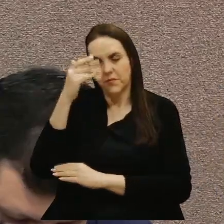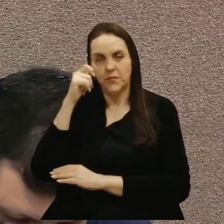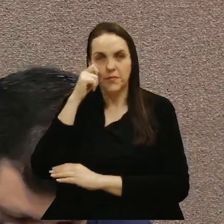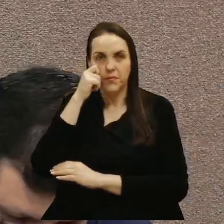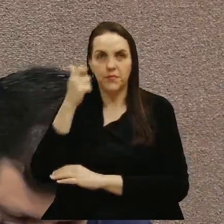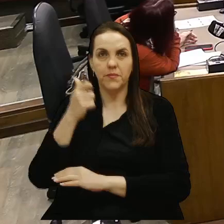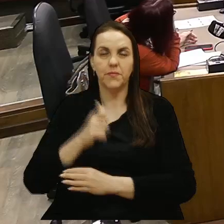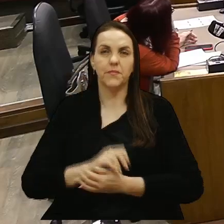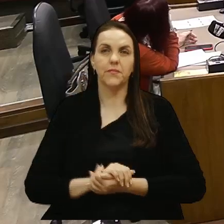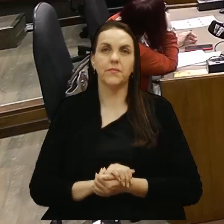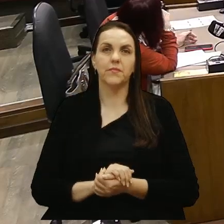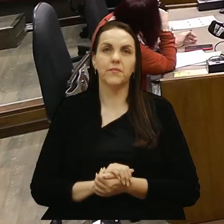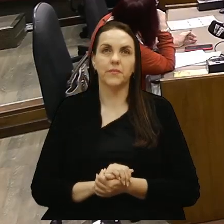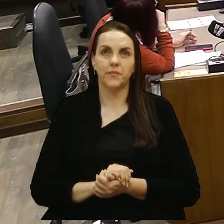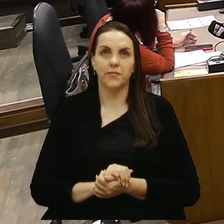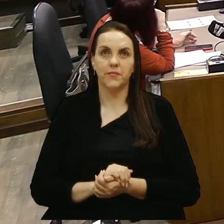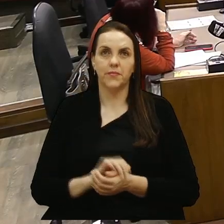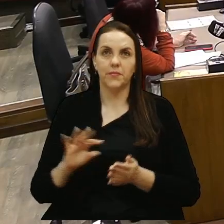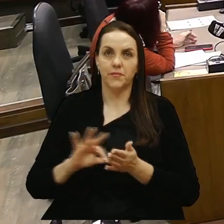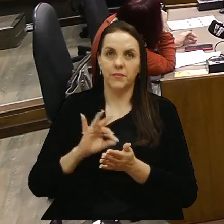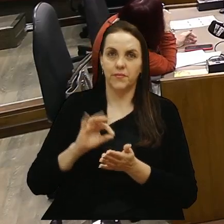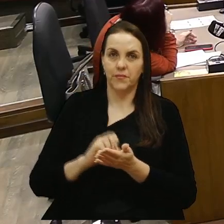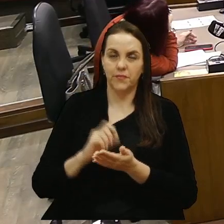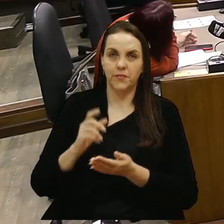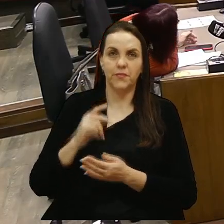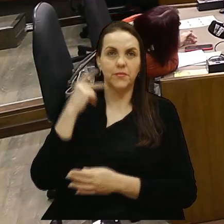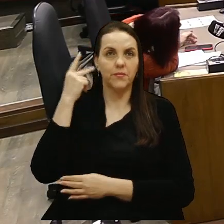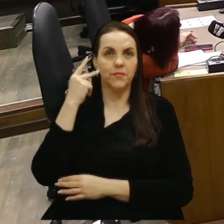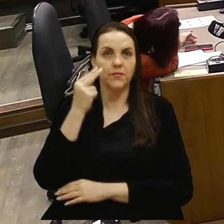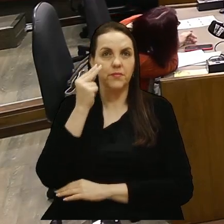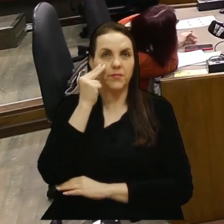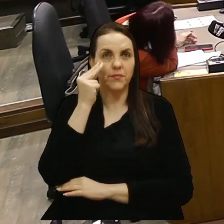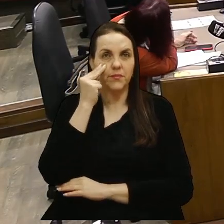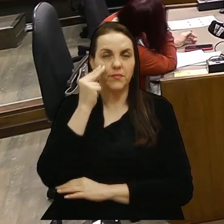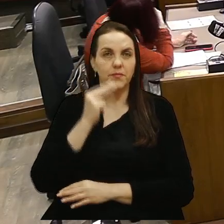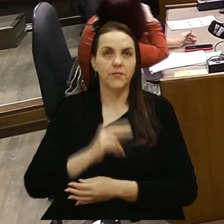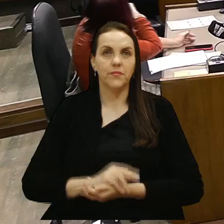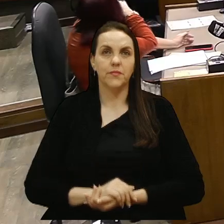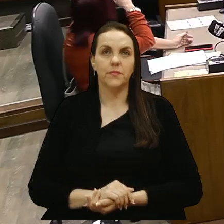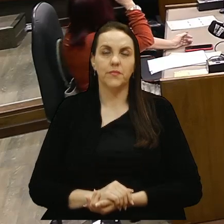presidente. Próximo inscrito, vereador Cláudio Libardi.